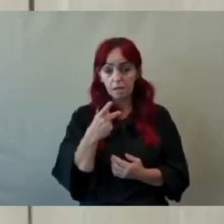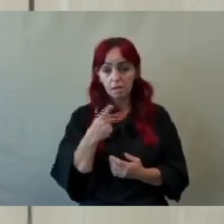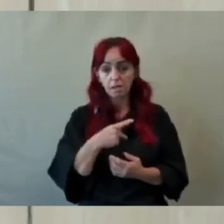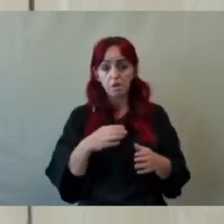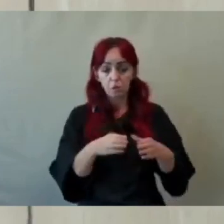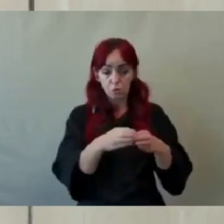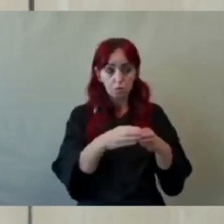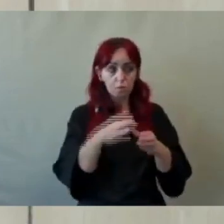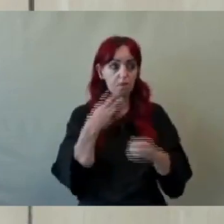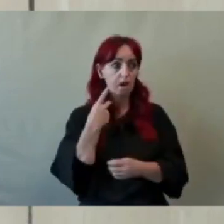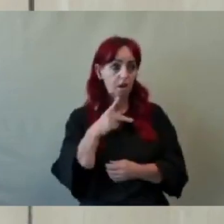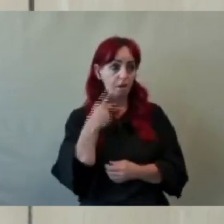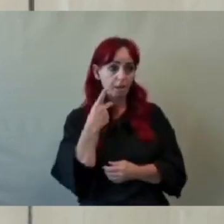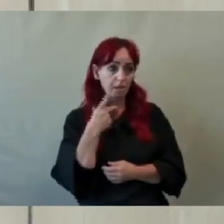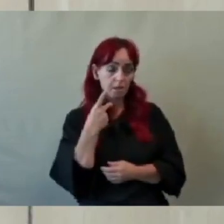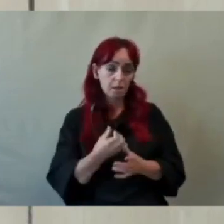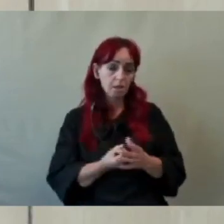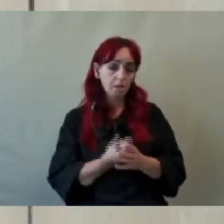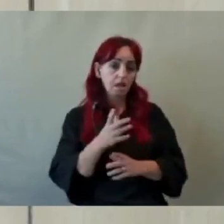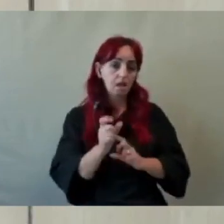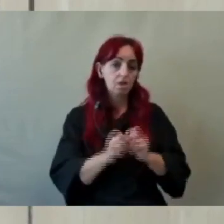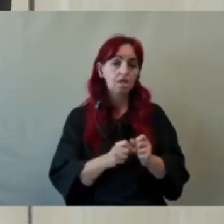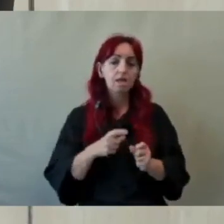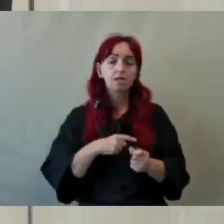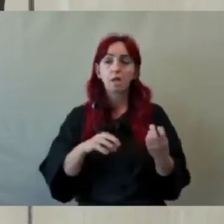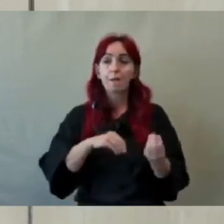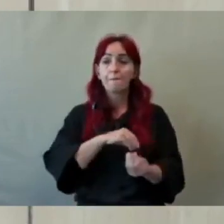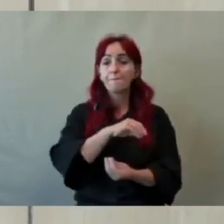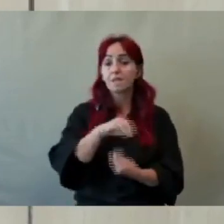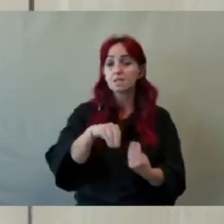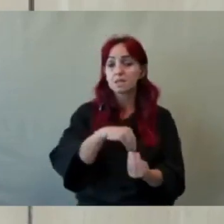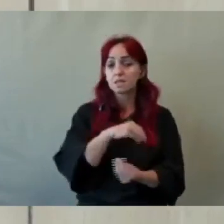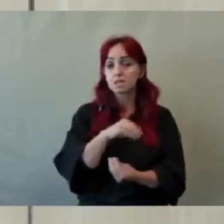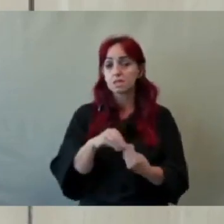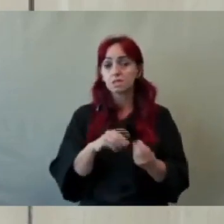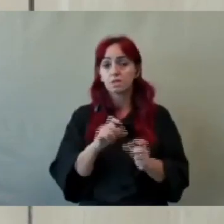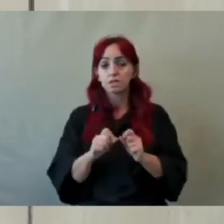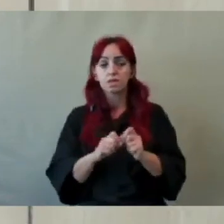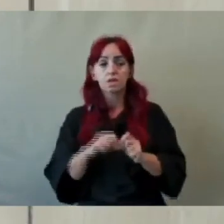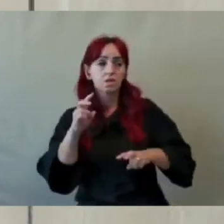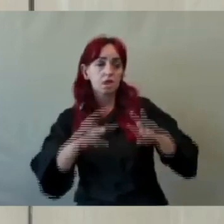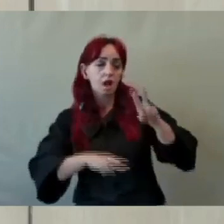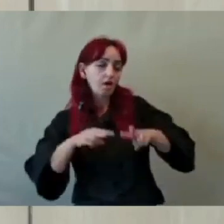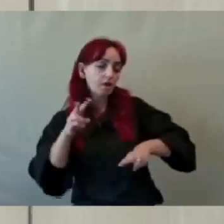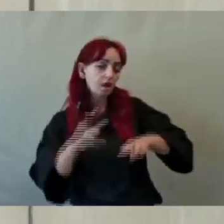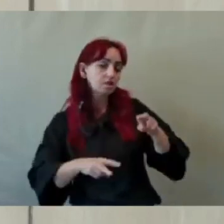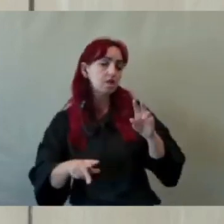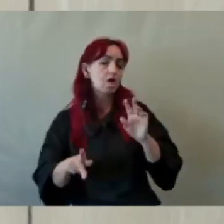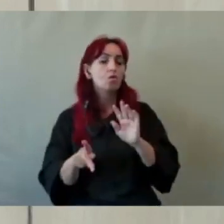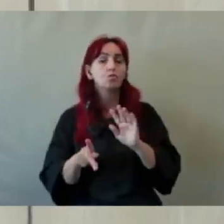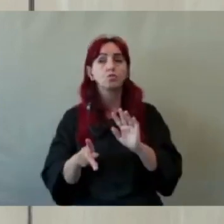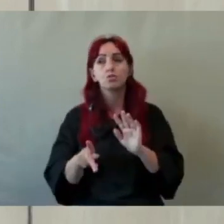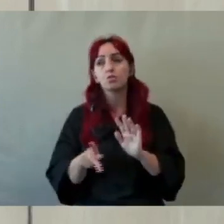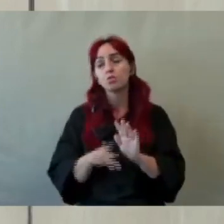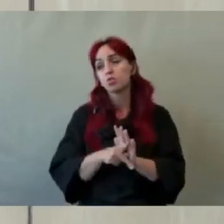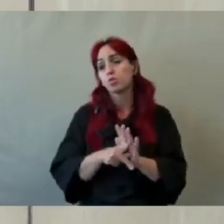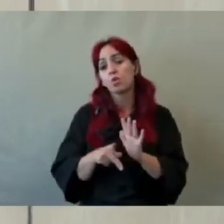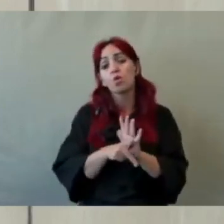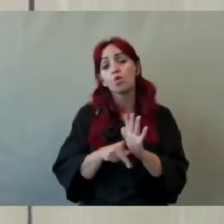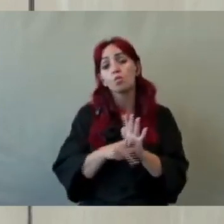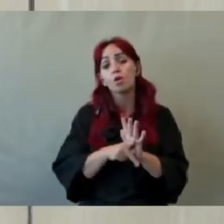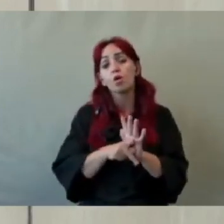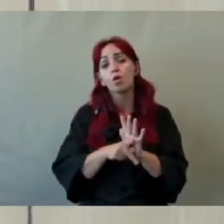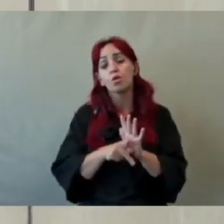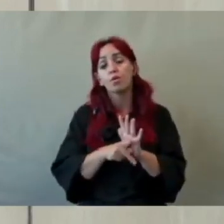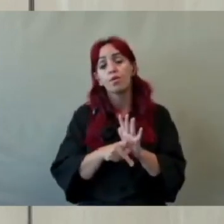né, mas tem uma frente parlamentar mista, né, de avaliação do próprio Plano Municipal de Educação, porque o plano tende a